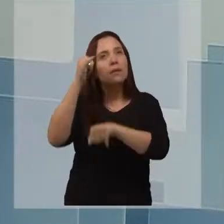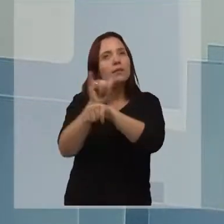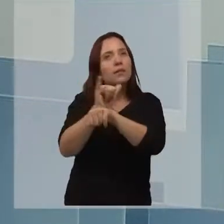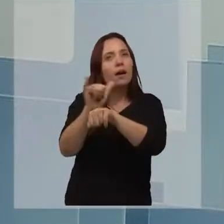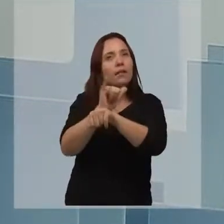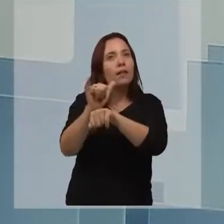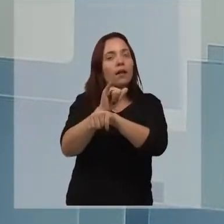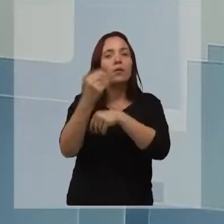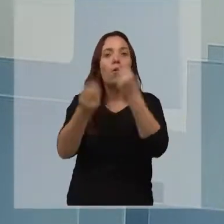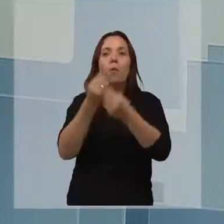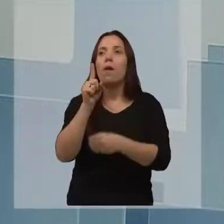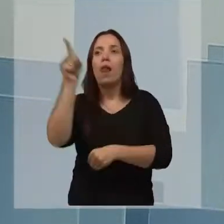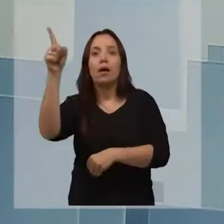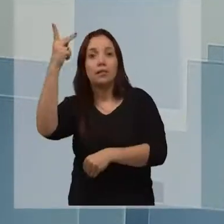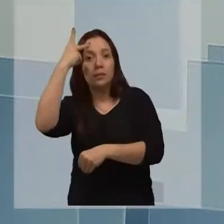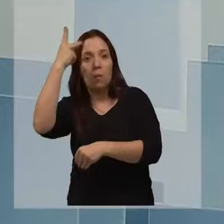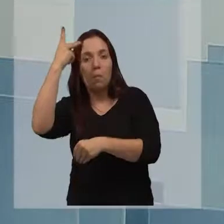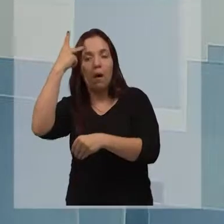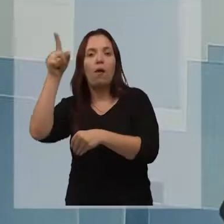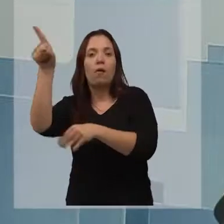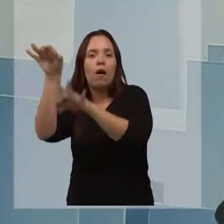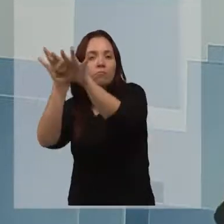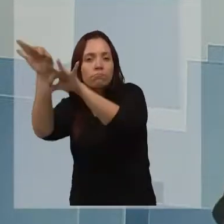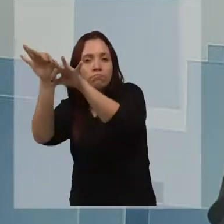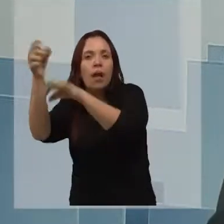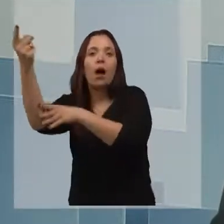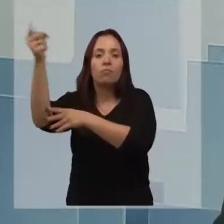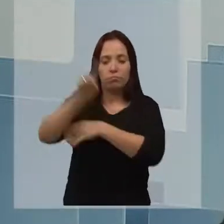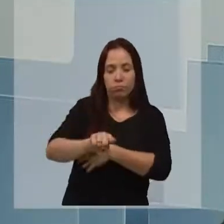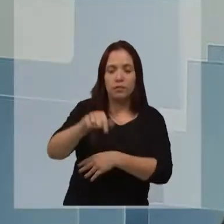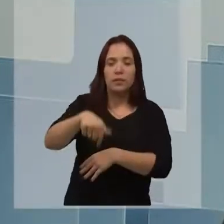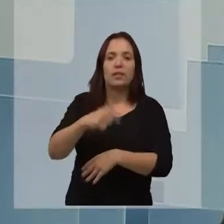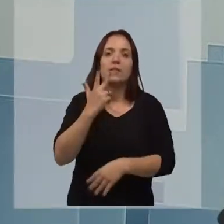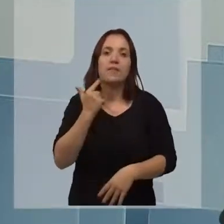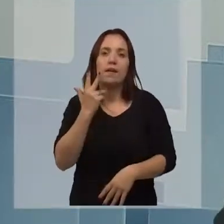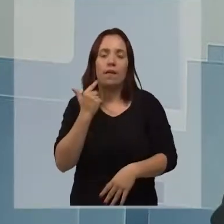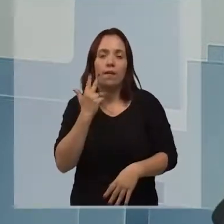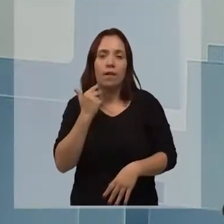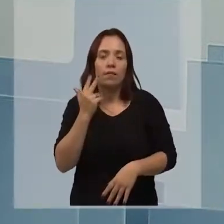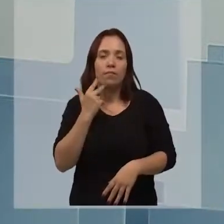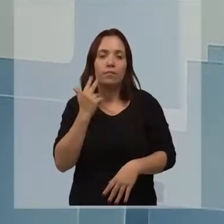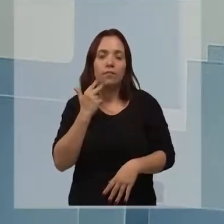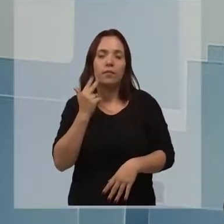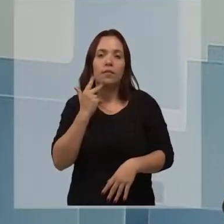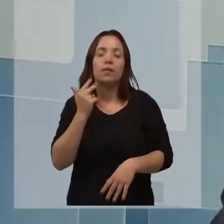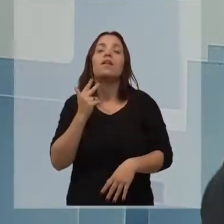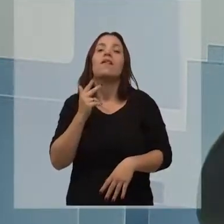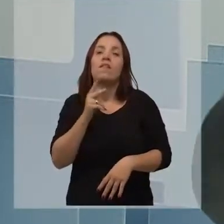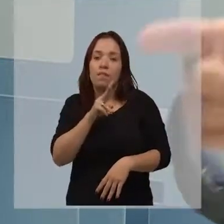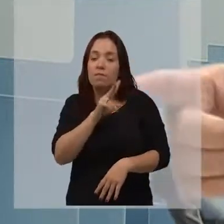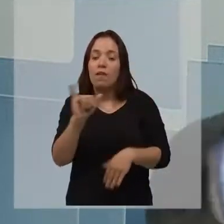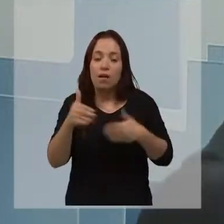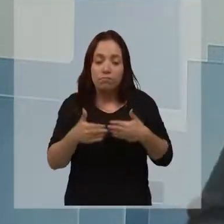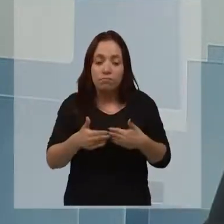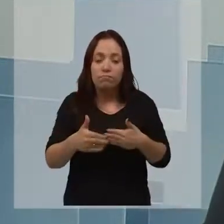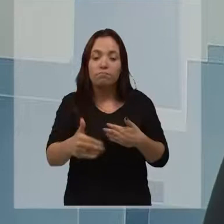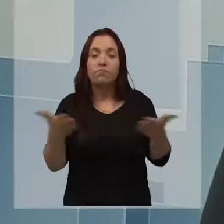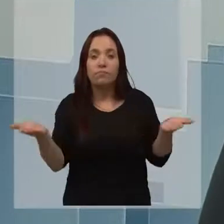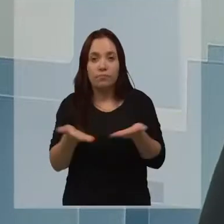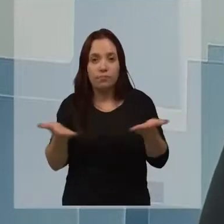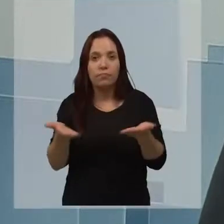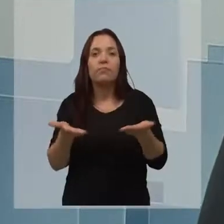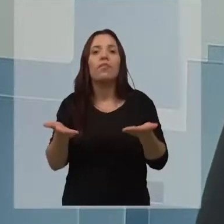se entendem. Se entendem. Diga-de E eu acho passagem. que o que não aconteceu irá acontecer agora, depois que houve essa transferência lá em São